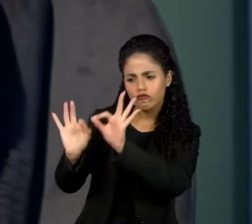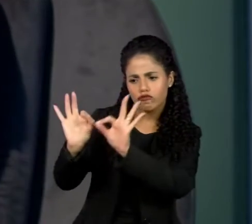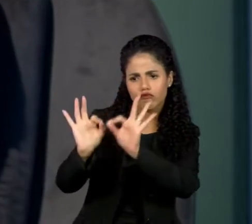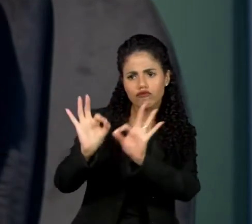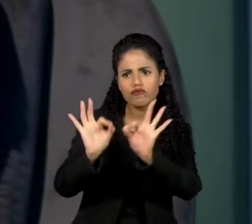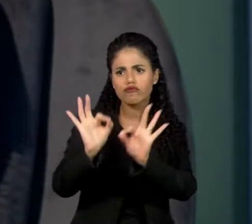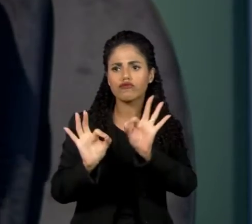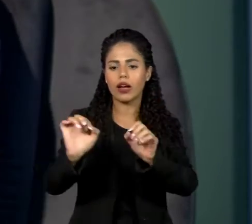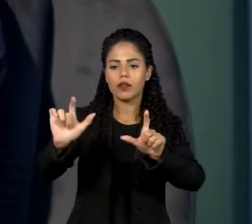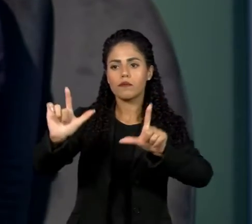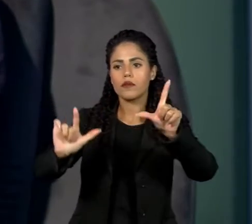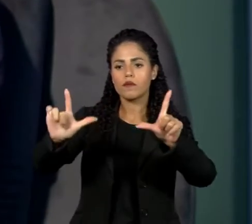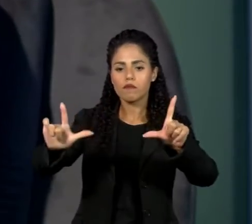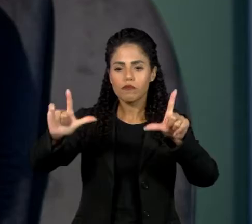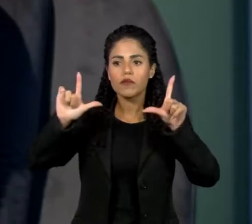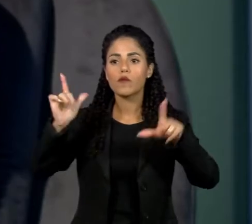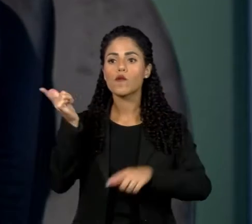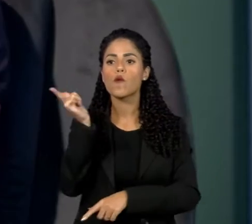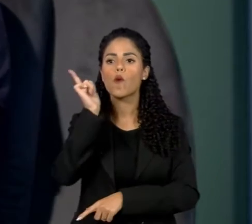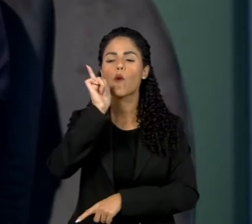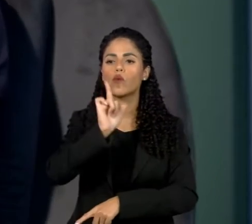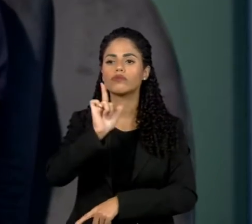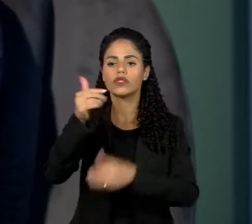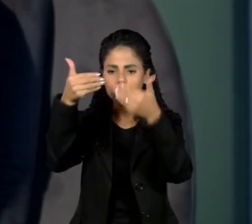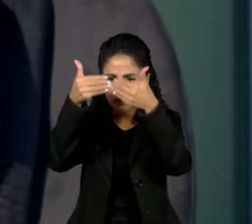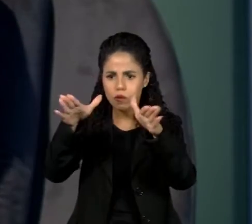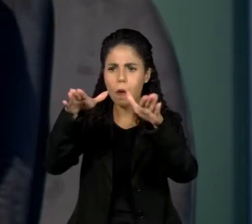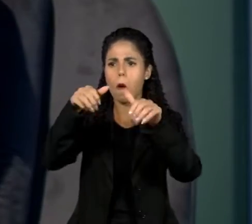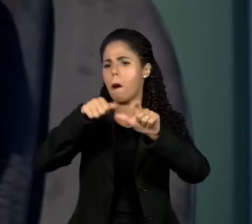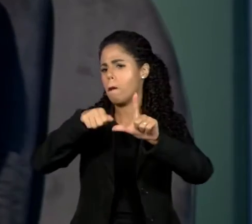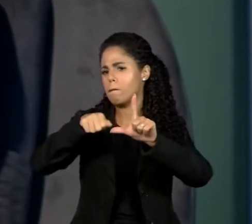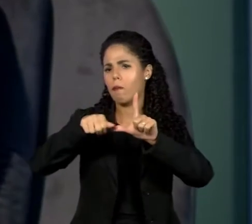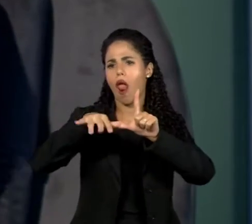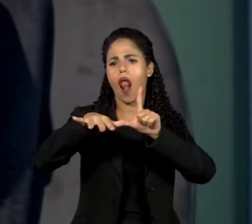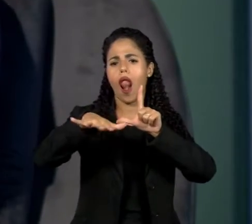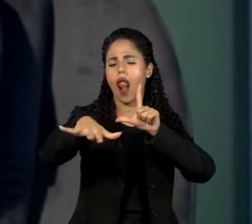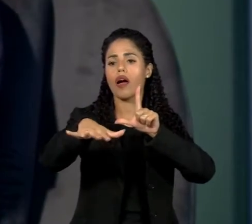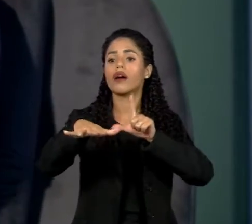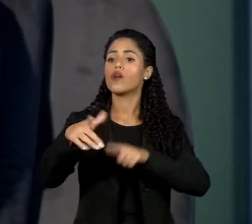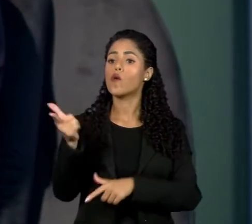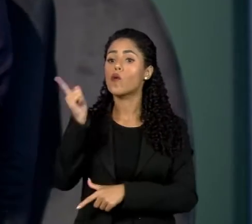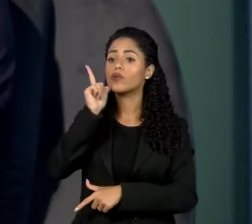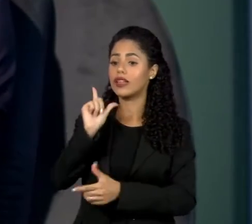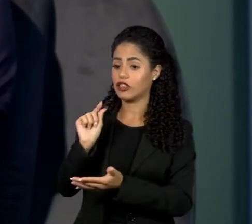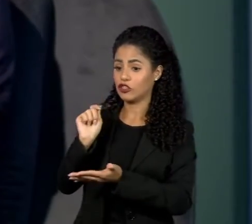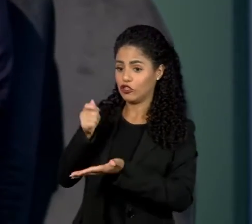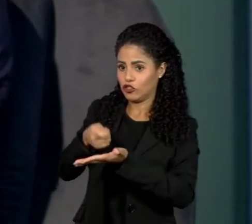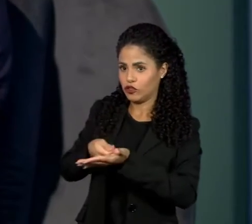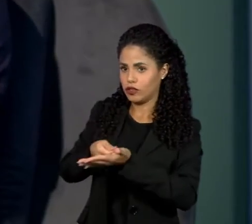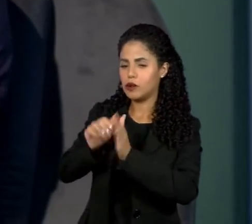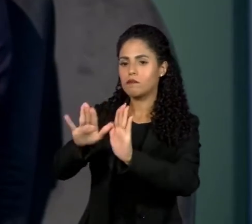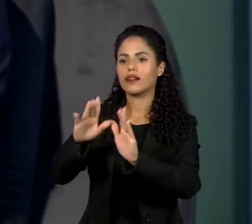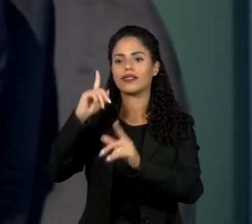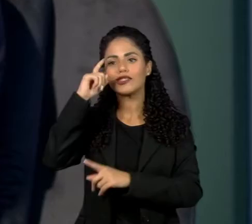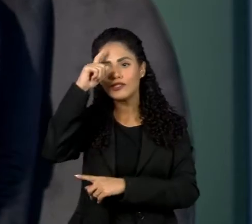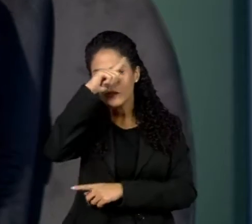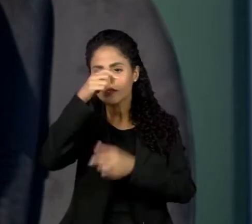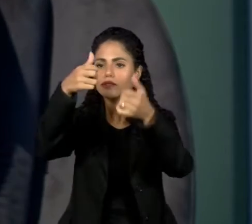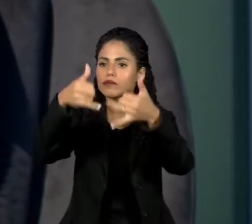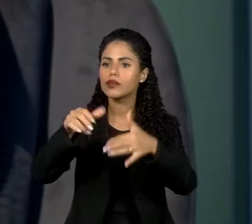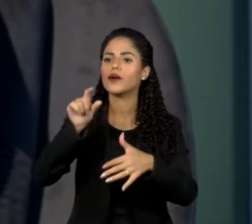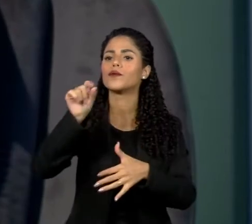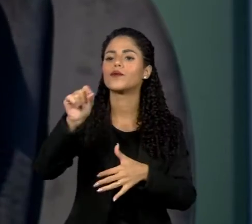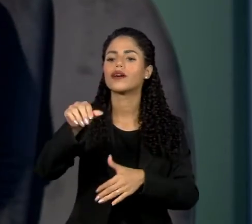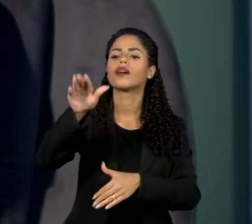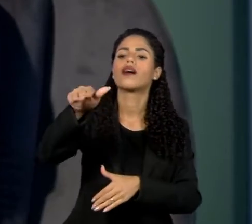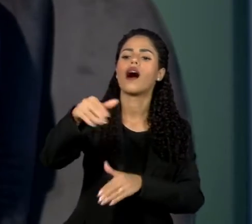seus programas de televisão, conseguiram furar essa bolha e aí sim tem essa remuneração. Só que mesmo assim é muito difícil eu ter que explicar para uma marca que